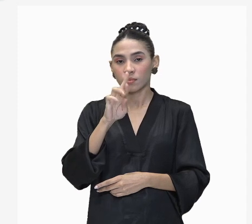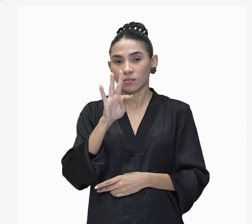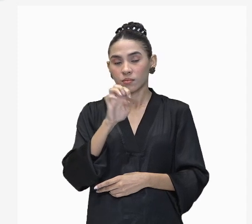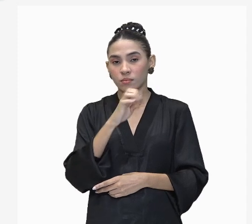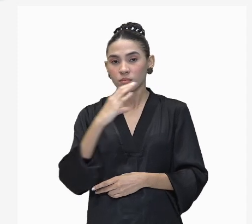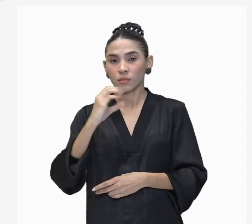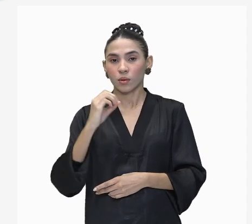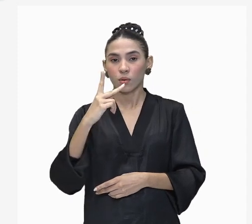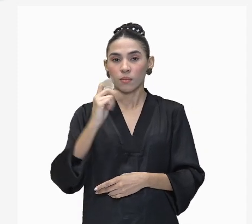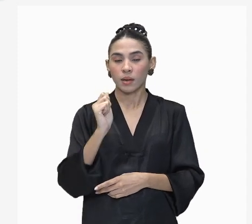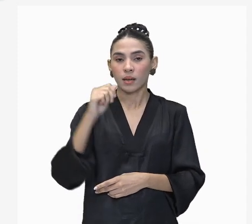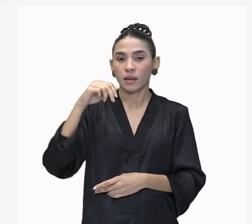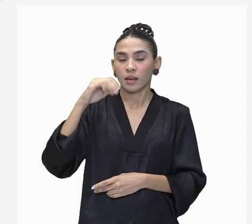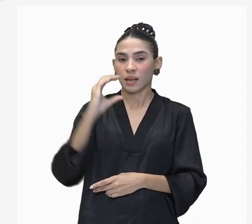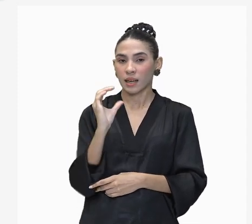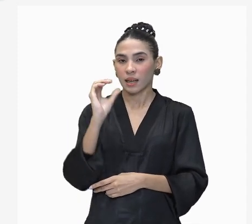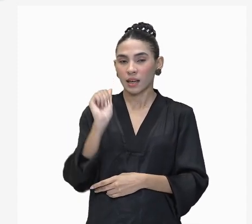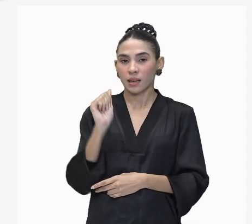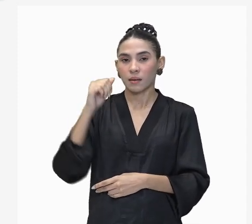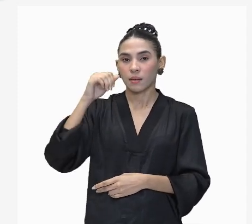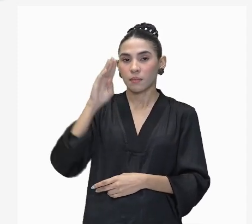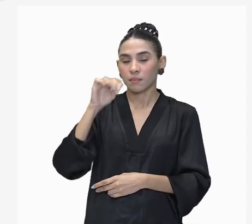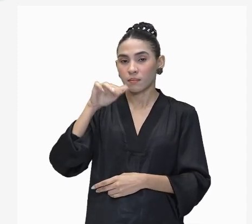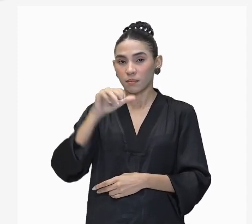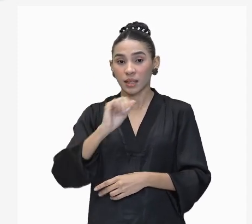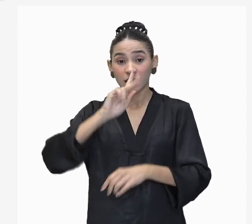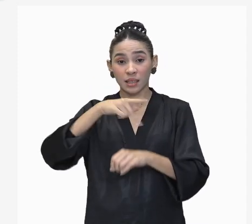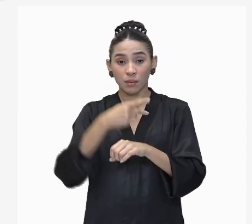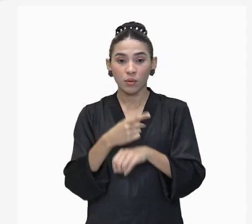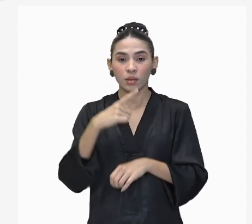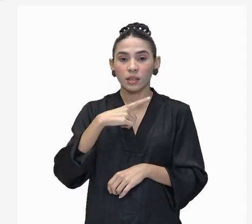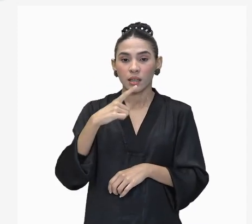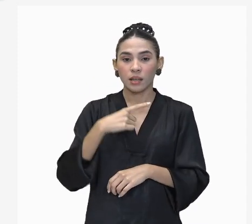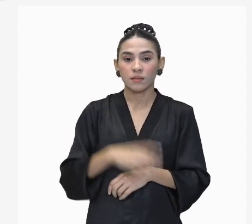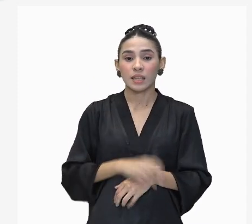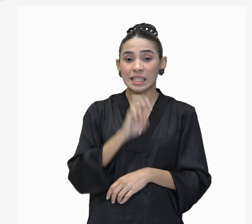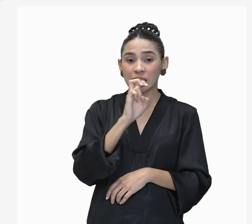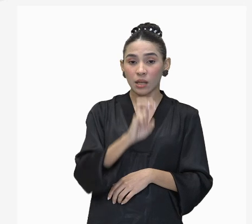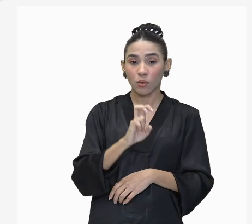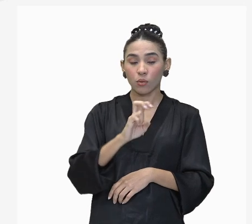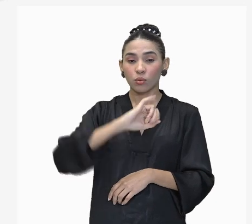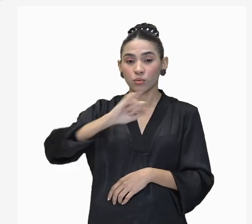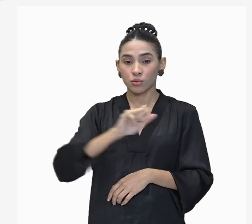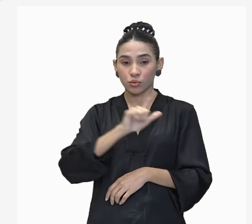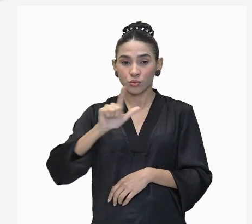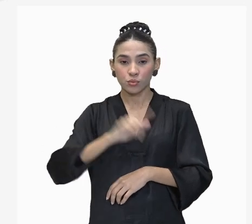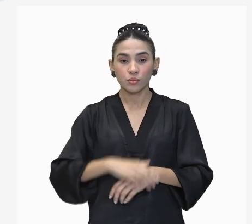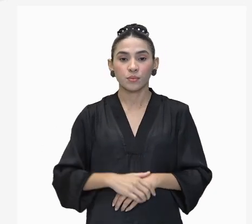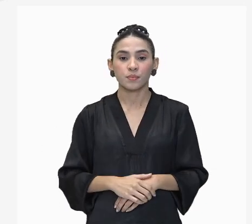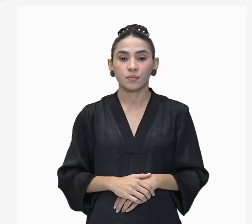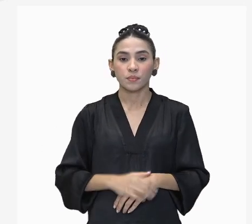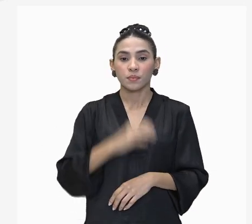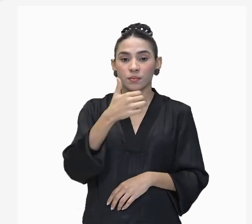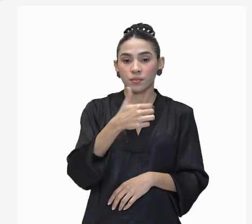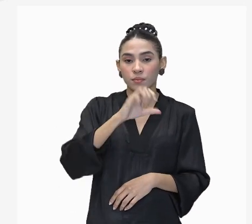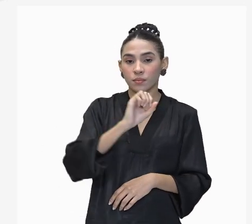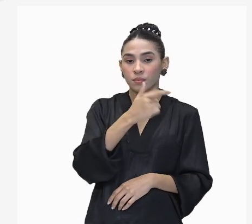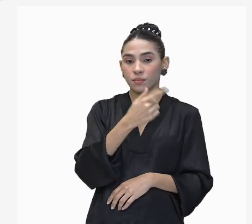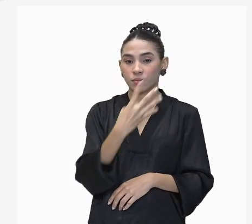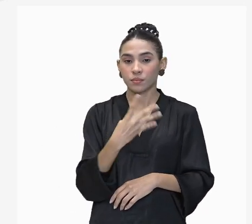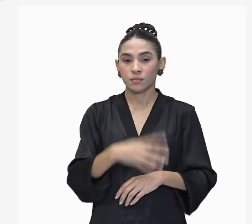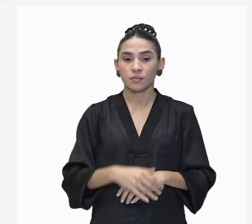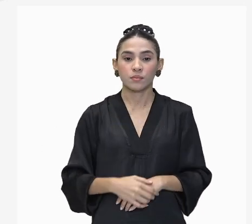próximo movimento é o segundo 5 de julho, ou Revolta Paulista de